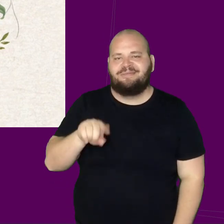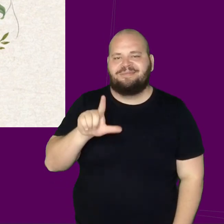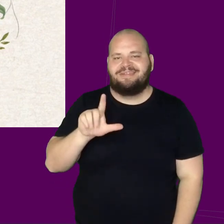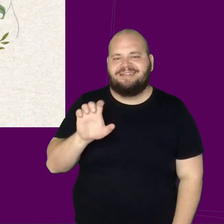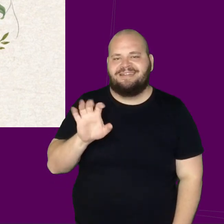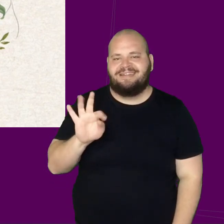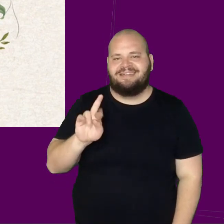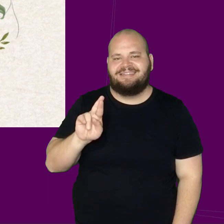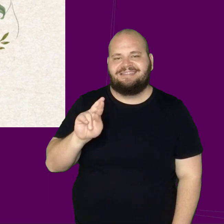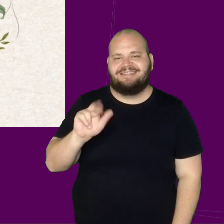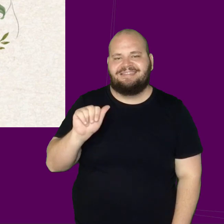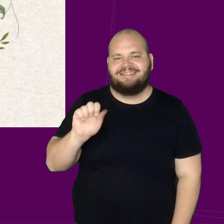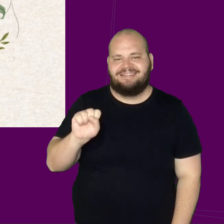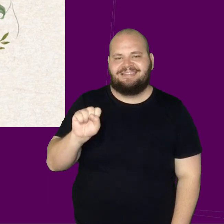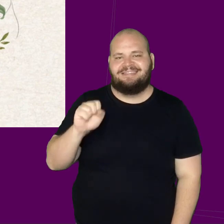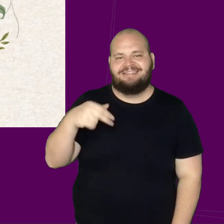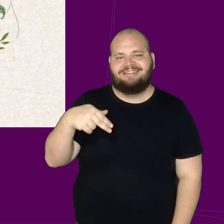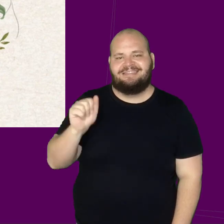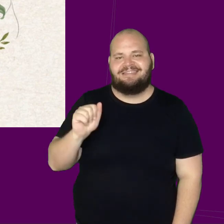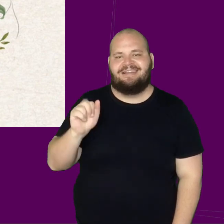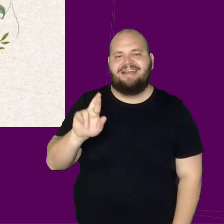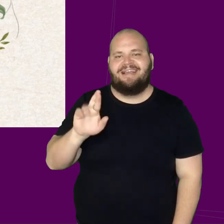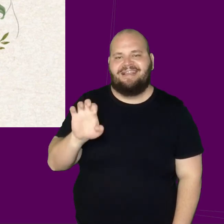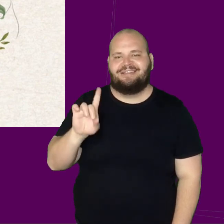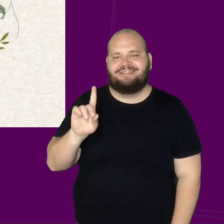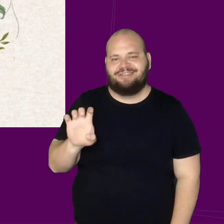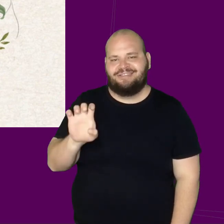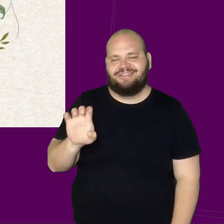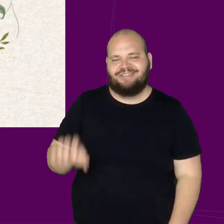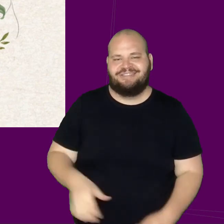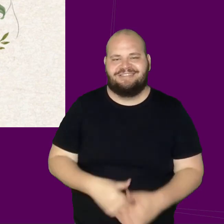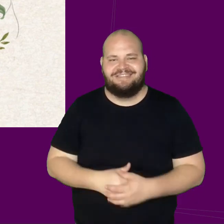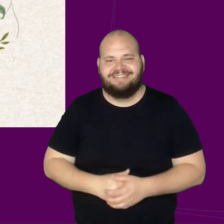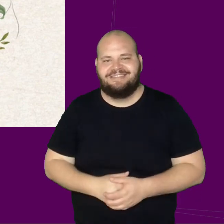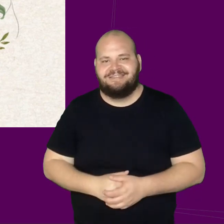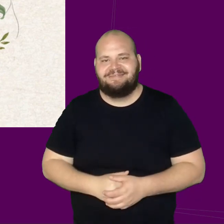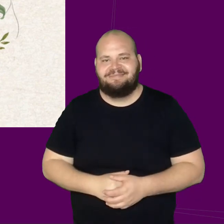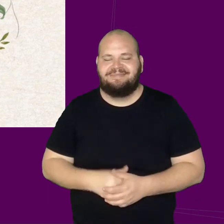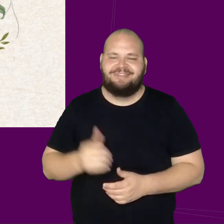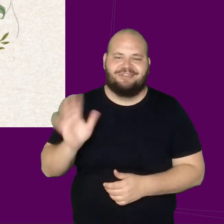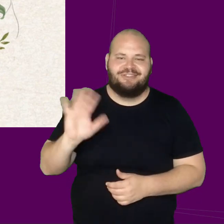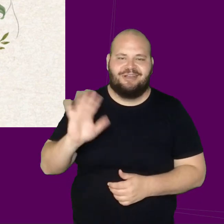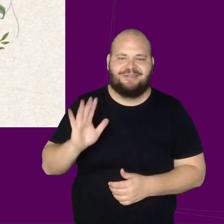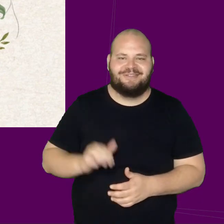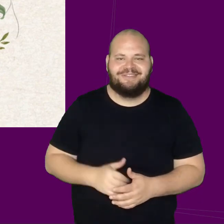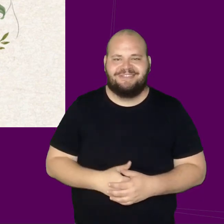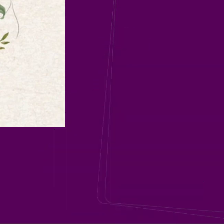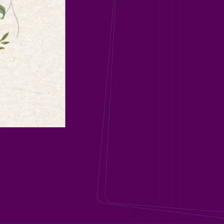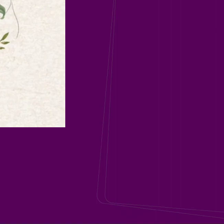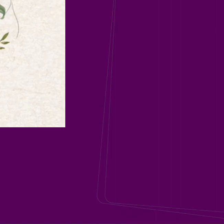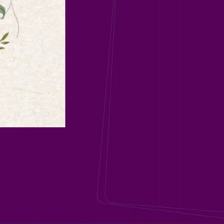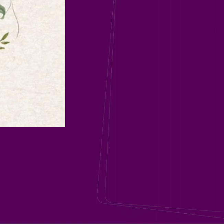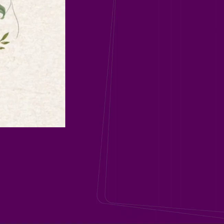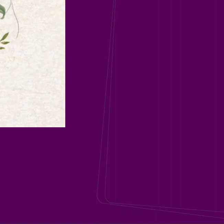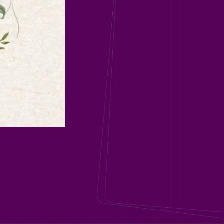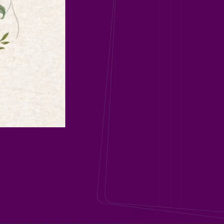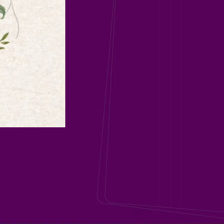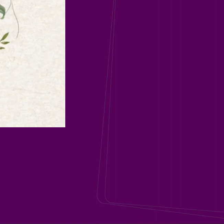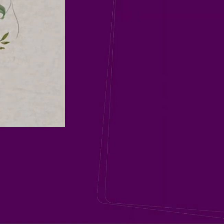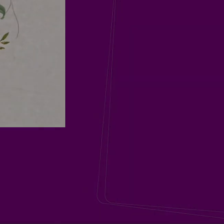gente. Você nos encontra em todas as mídias pelo @letrasnarede. Até mais!